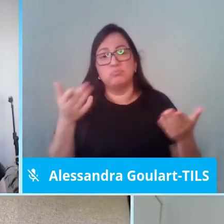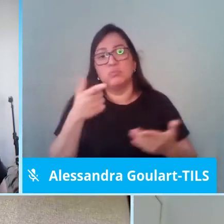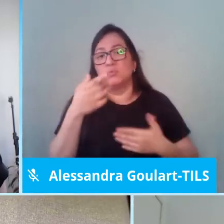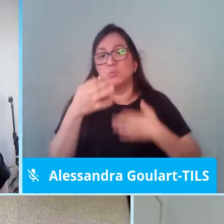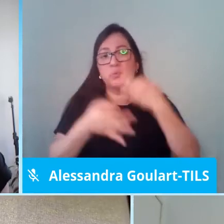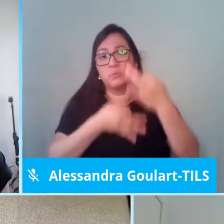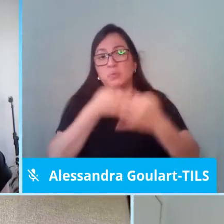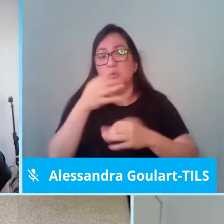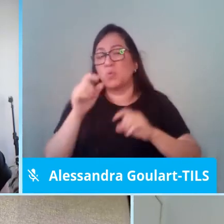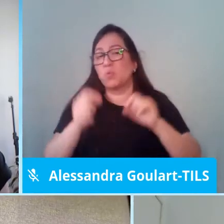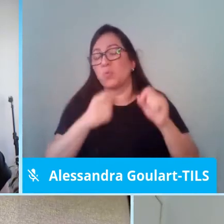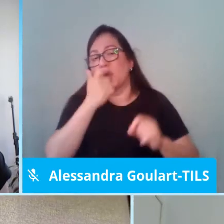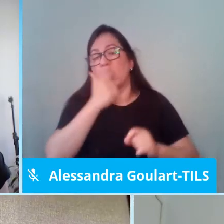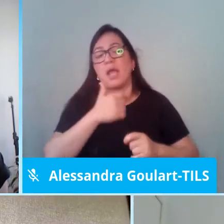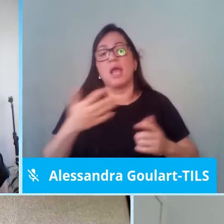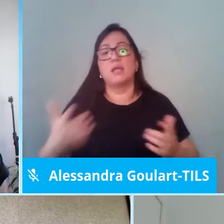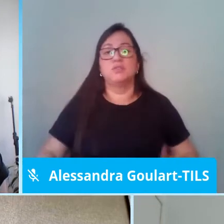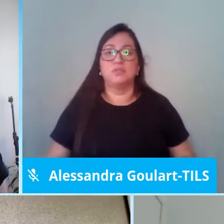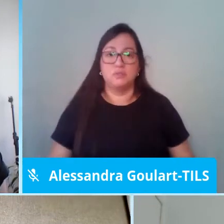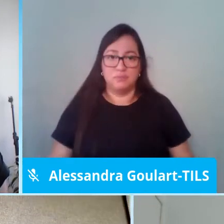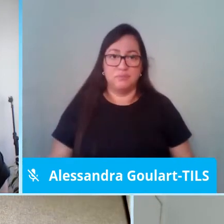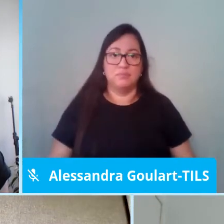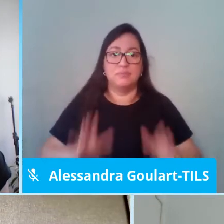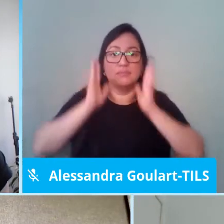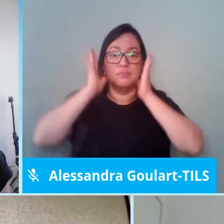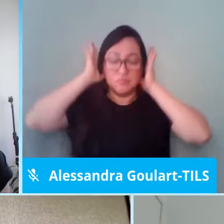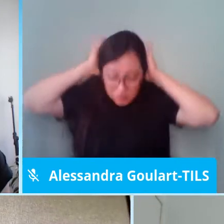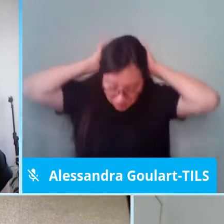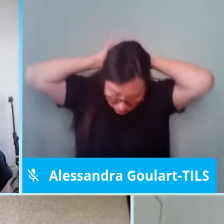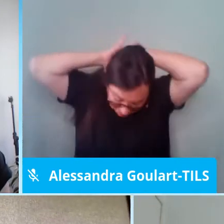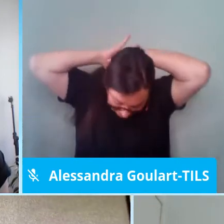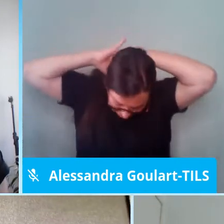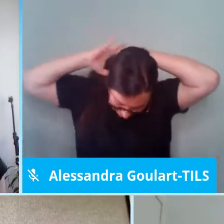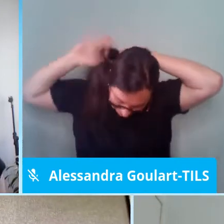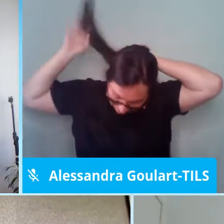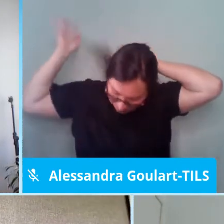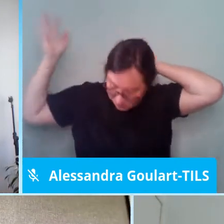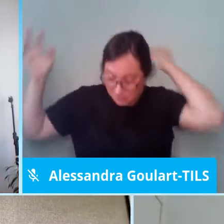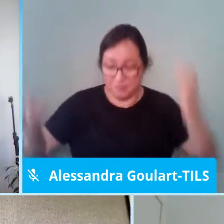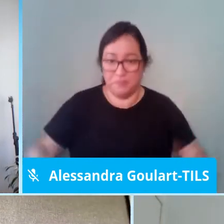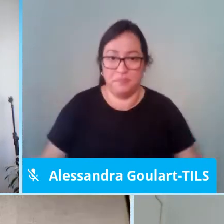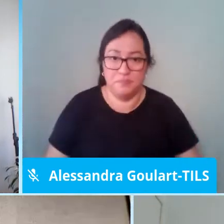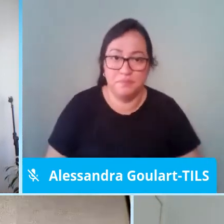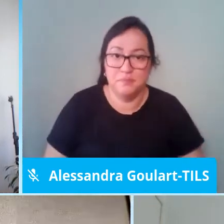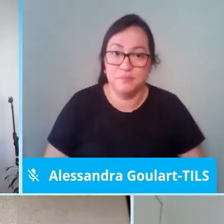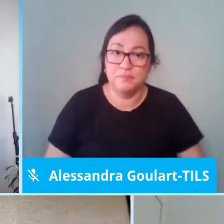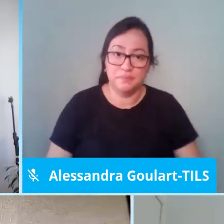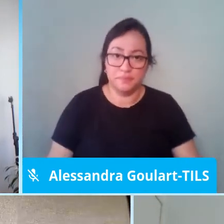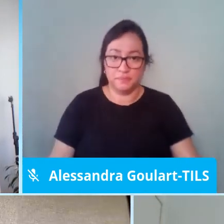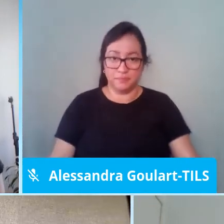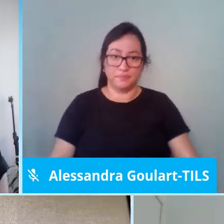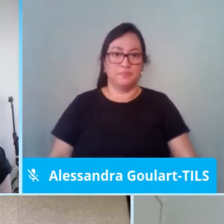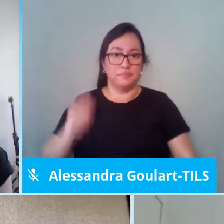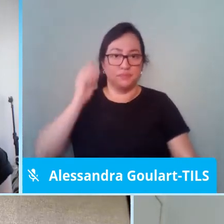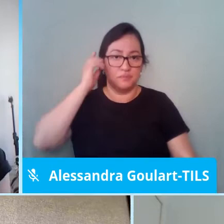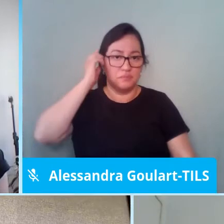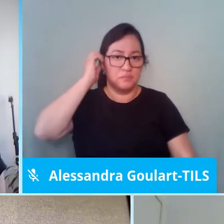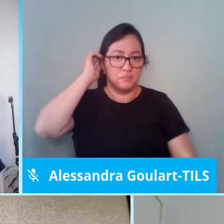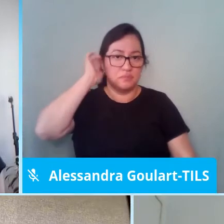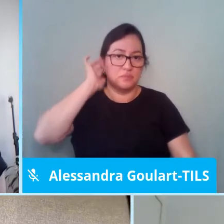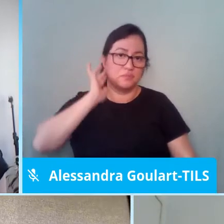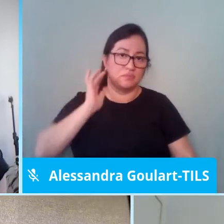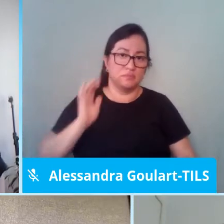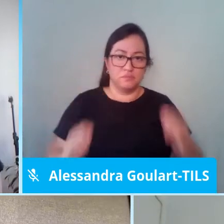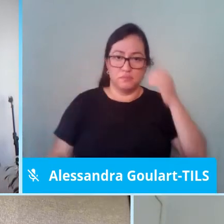comentários, eu vou acompanhando também. Passar, de repente, a Aline começa comentando um pouquinho.